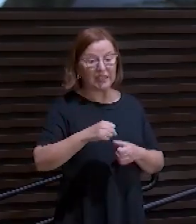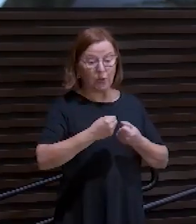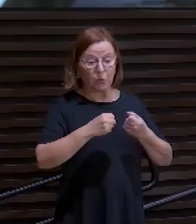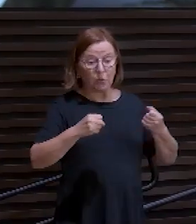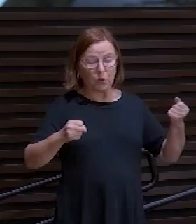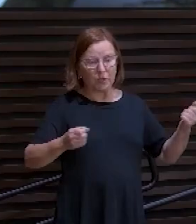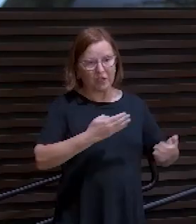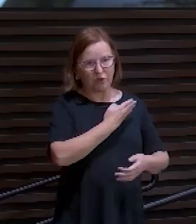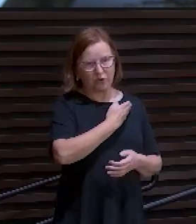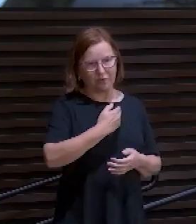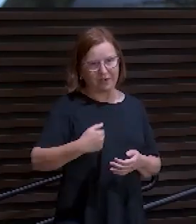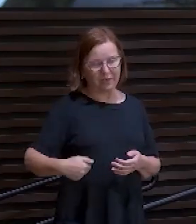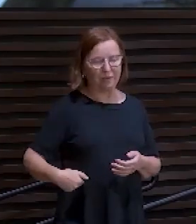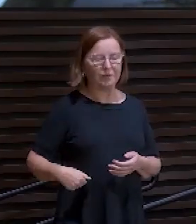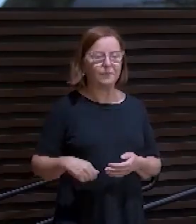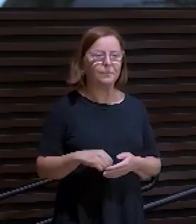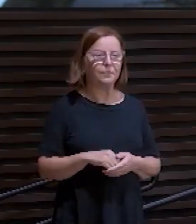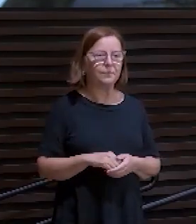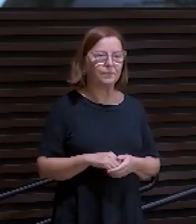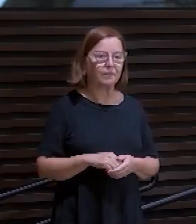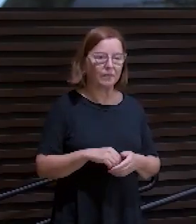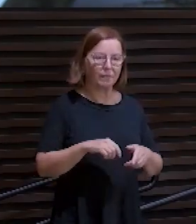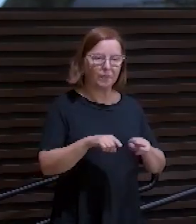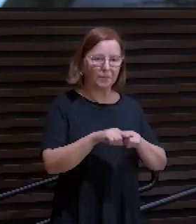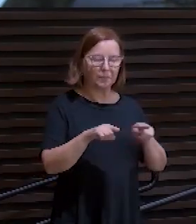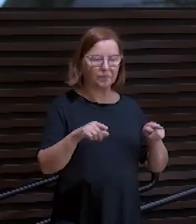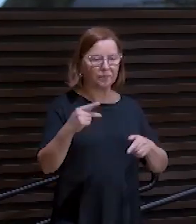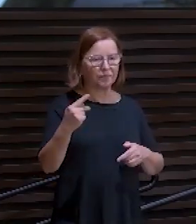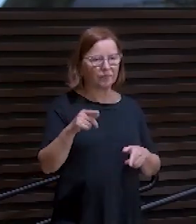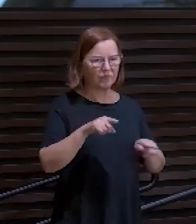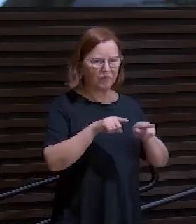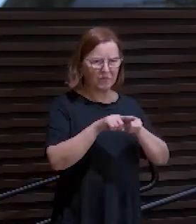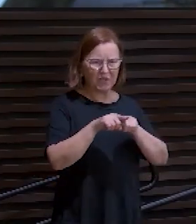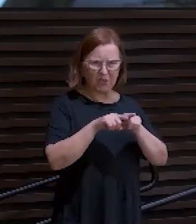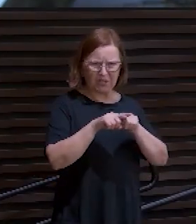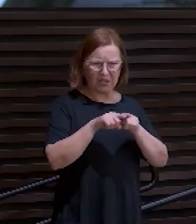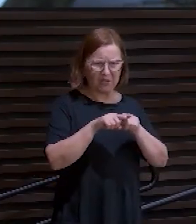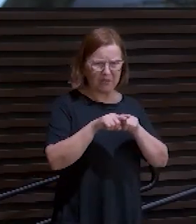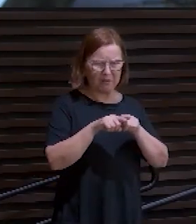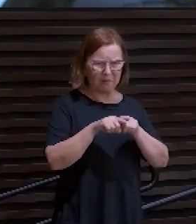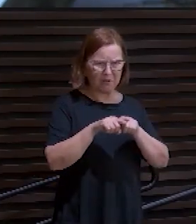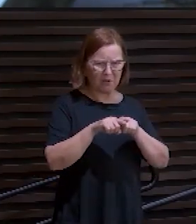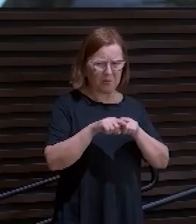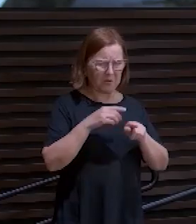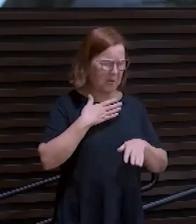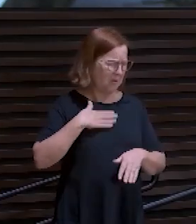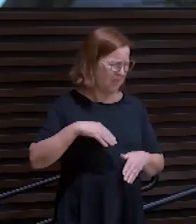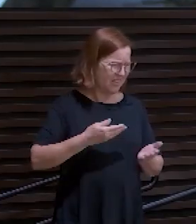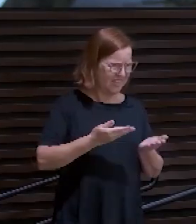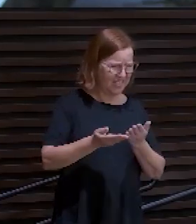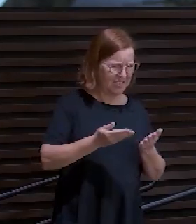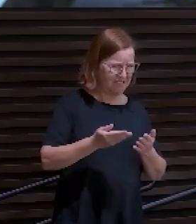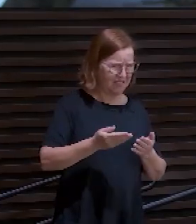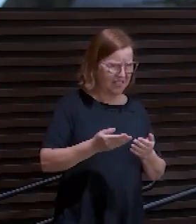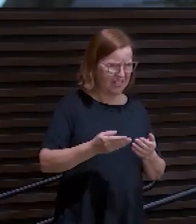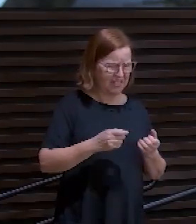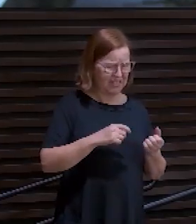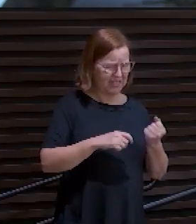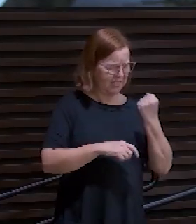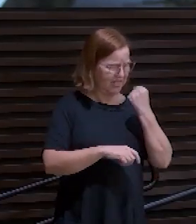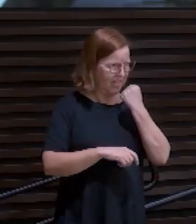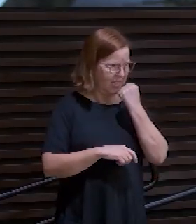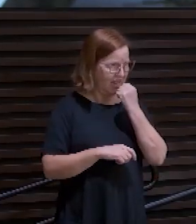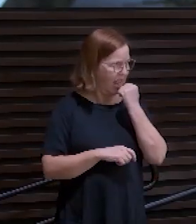casa. Porém, os seus irmãos, que não gostavam de servir e que eram invejosos,